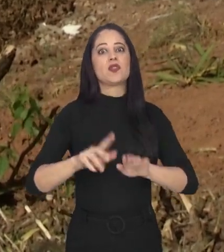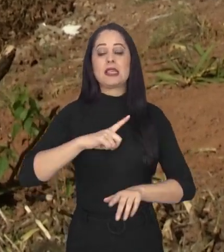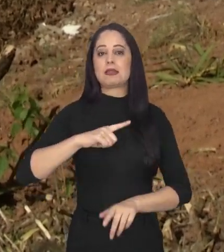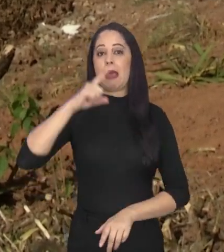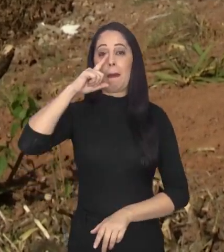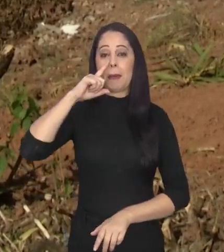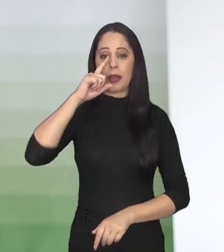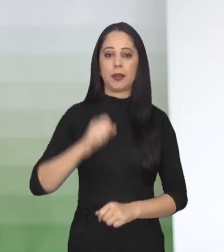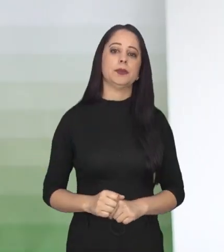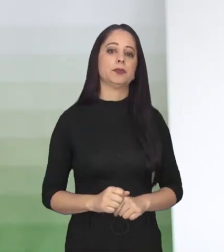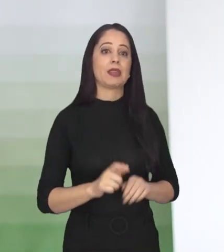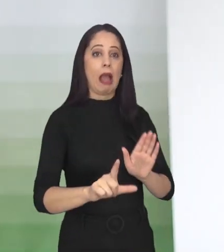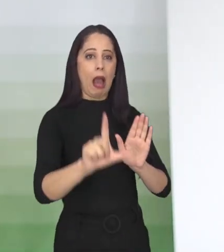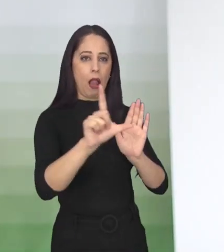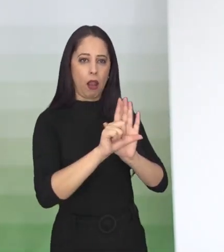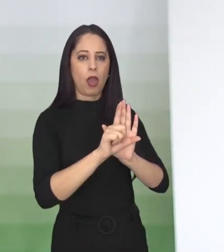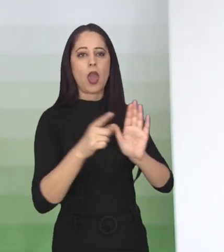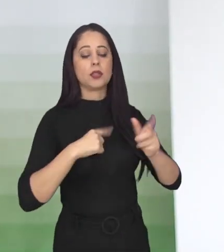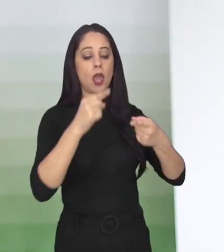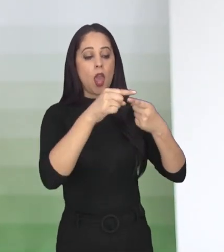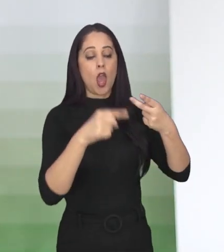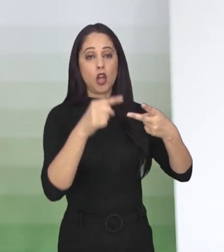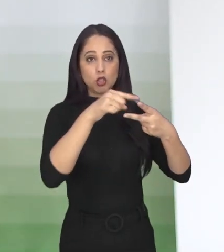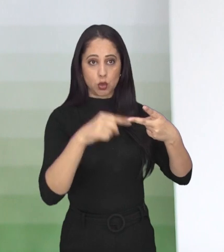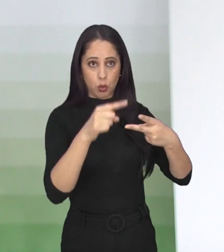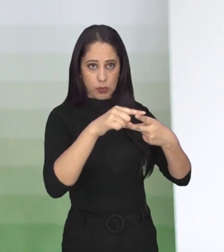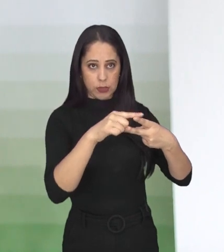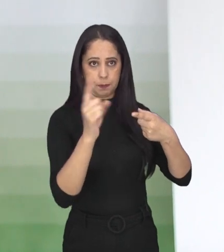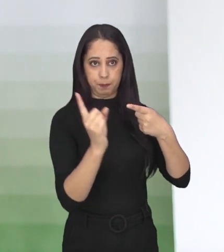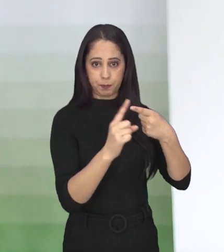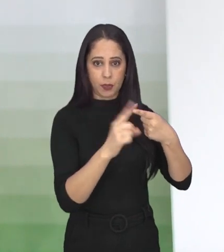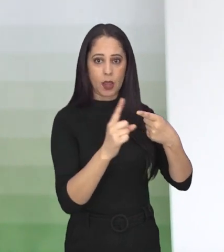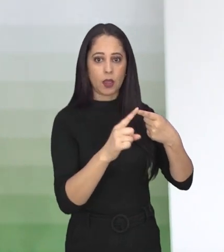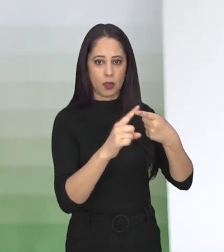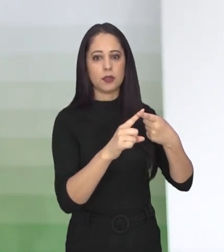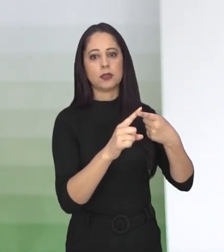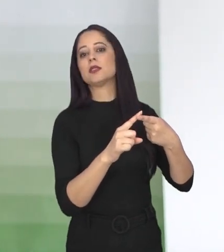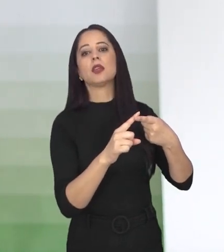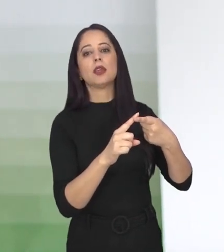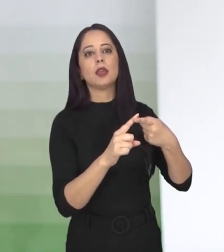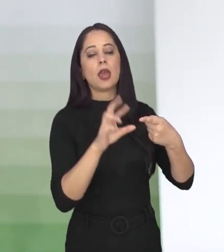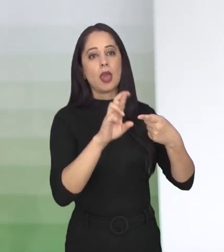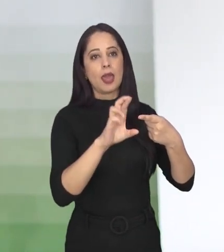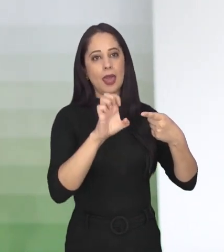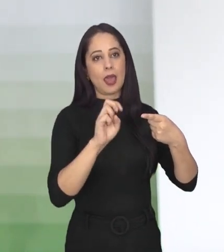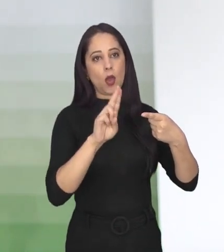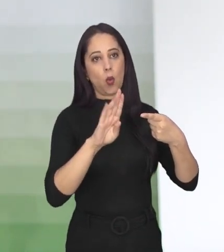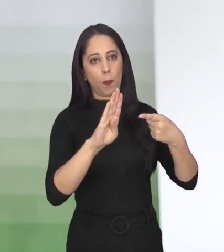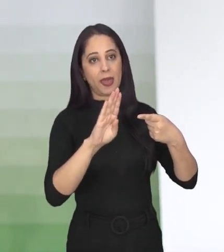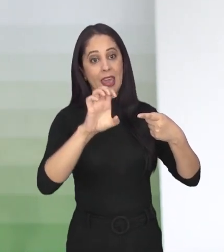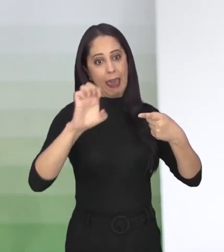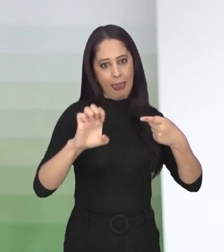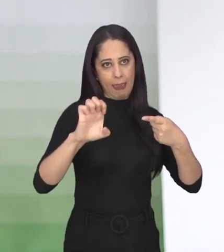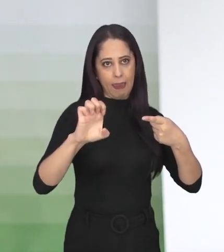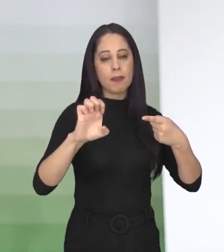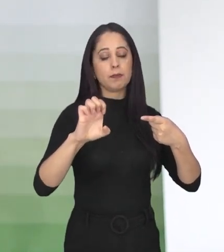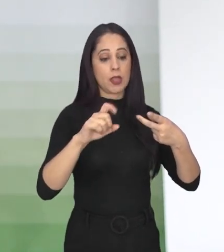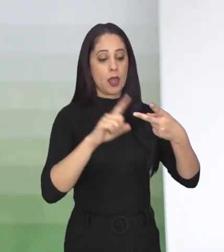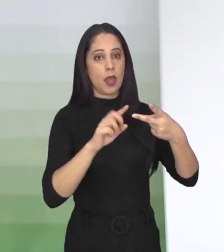para os moradores. A legislação prevê dois tipos de regularização. Regularização chama-se de REURB-E, que é a REURB de